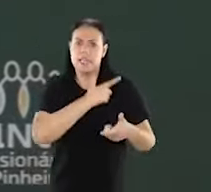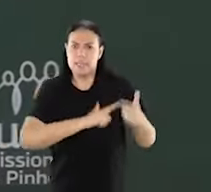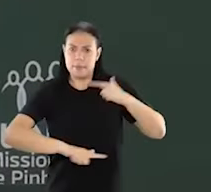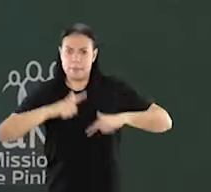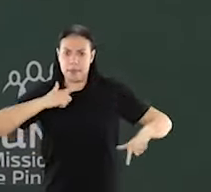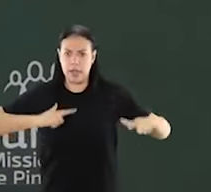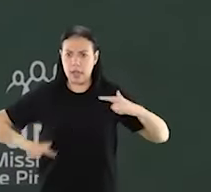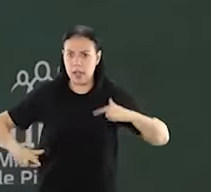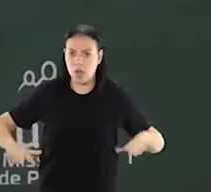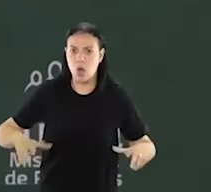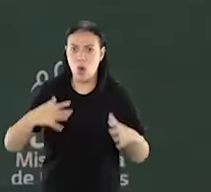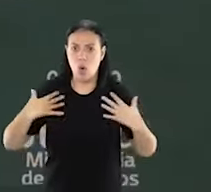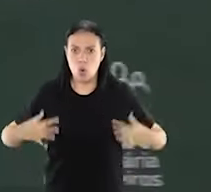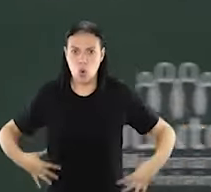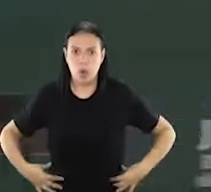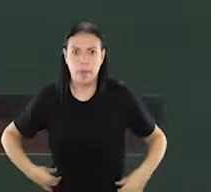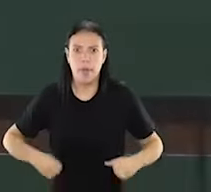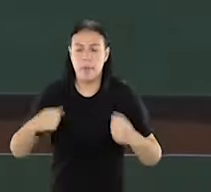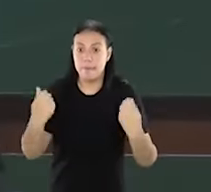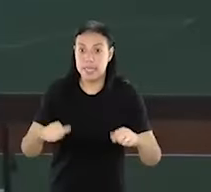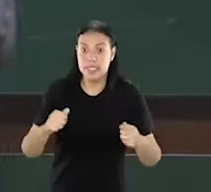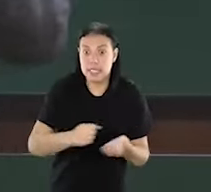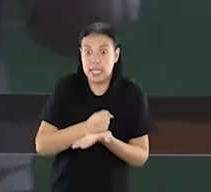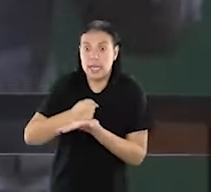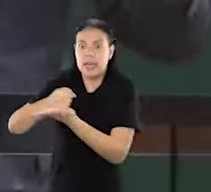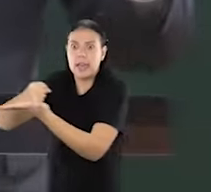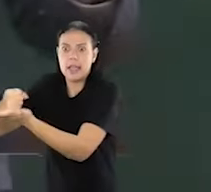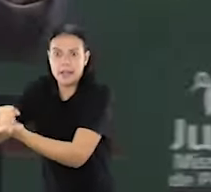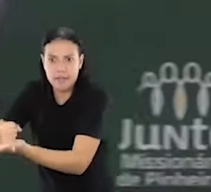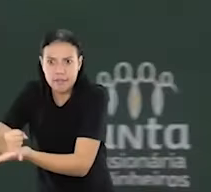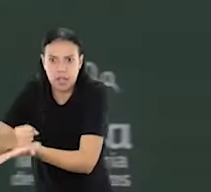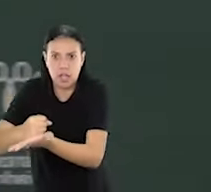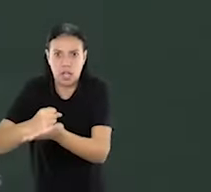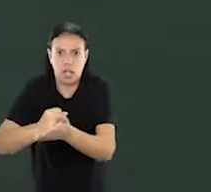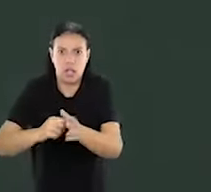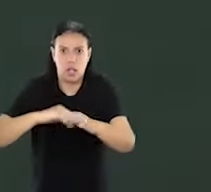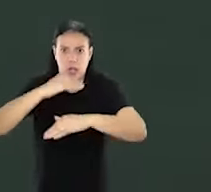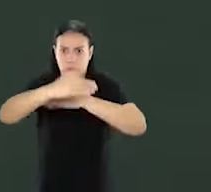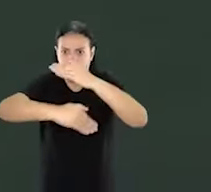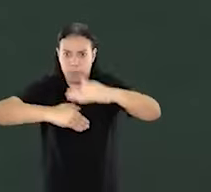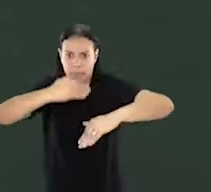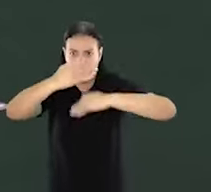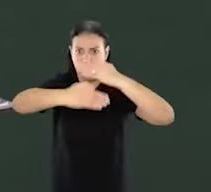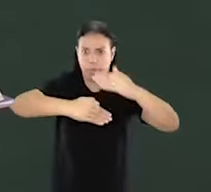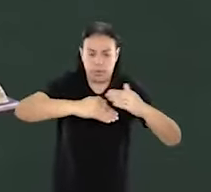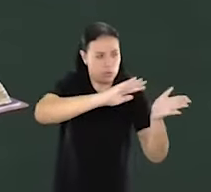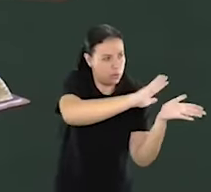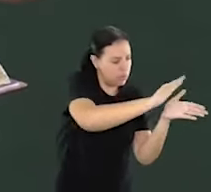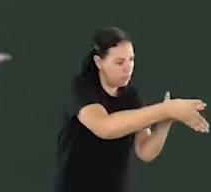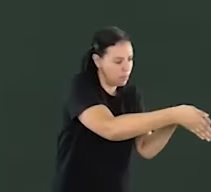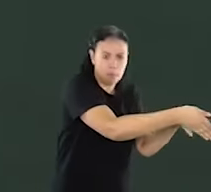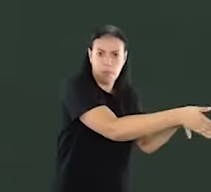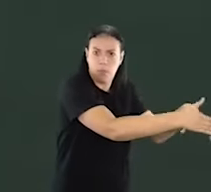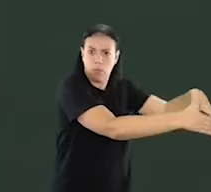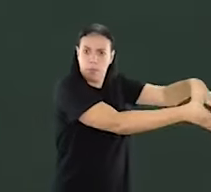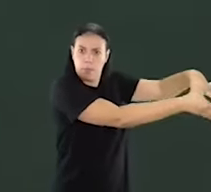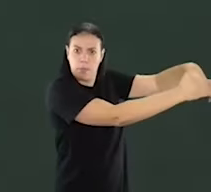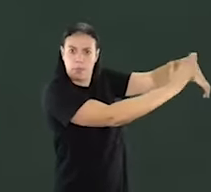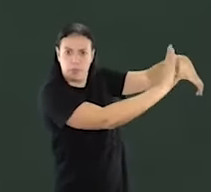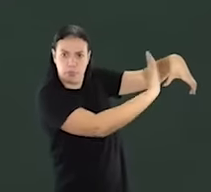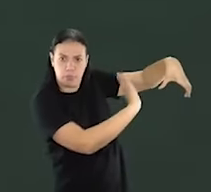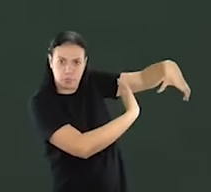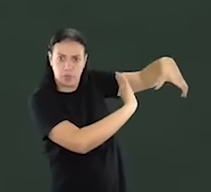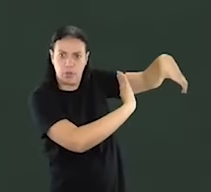enrolar o corpo. Tem que transportar o corpo daqui para o local da sepultura. Tem que enrolar a pedra, porque o sepulcro é novo. Tem que